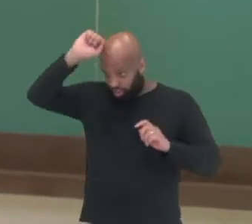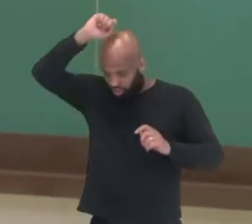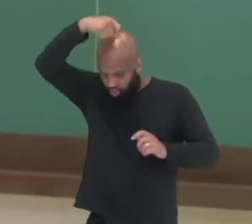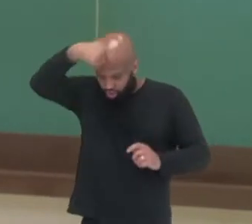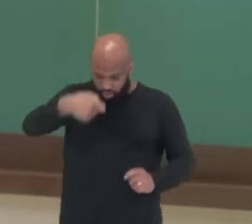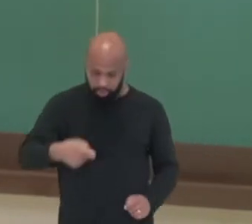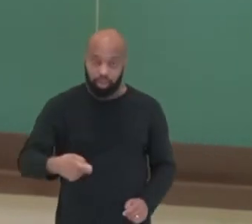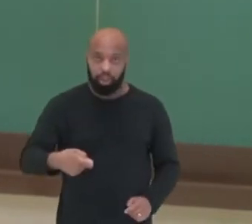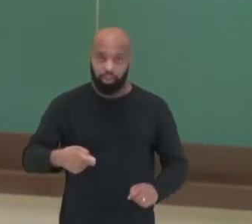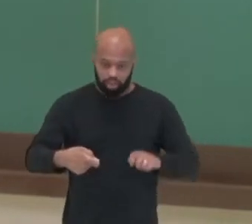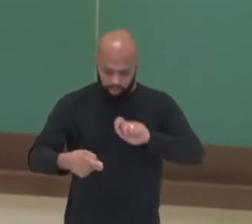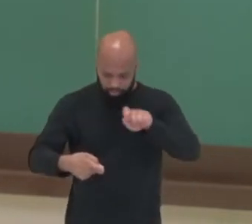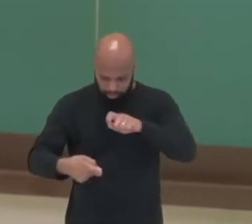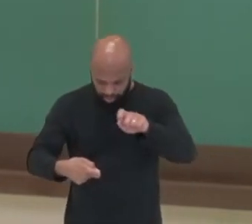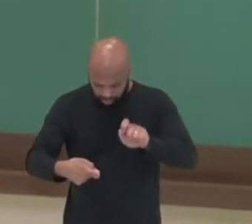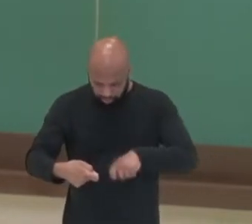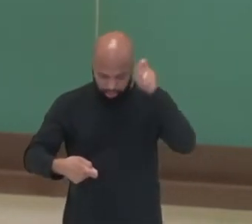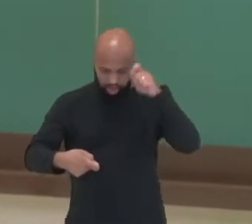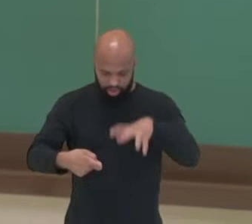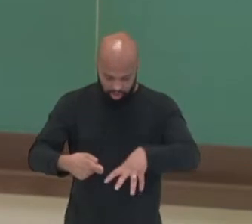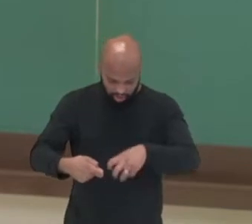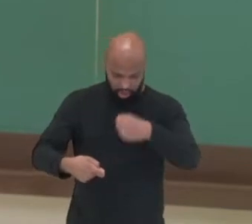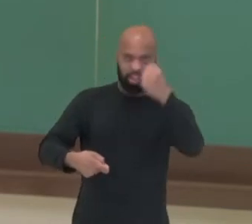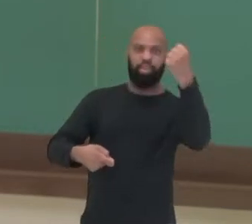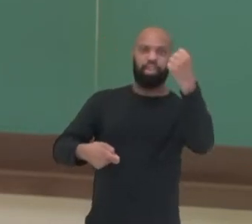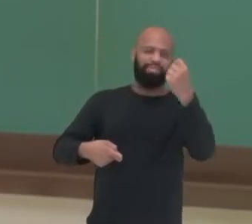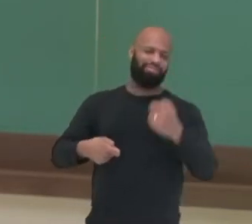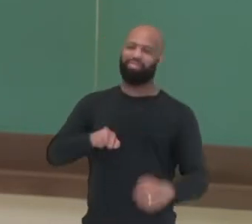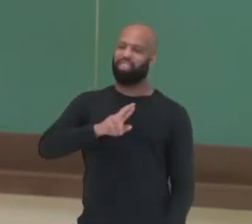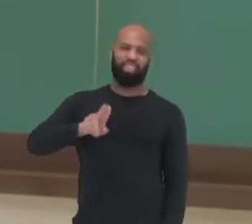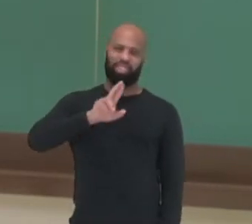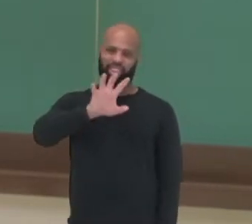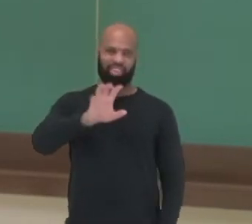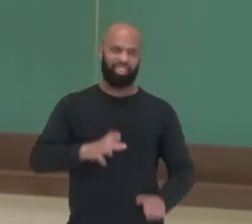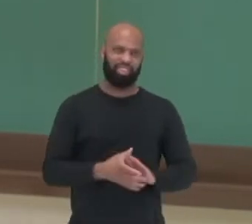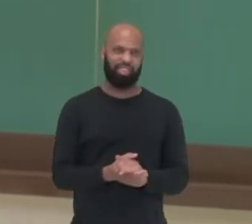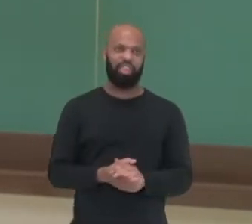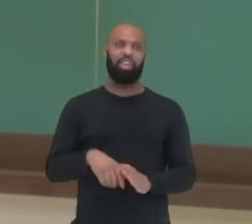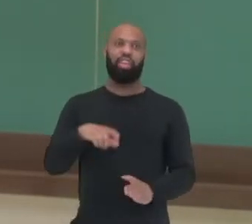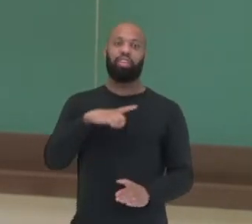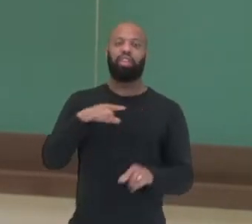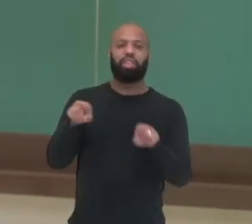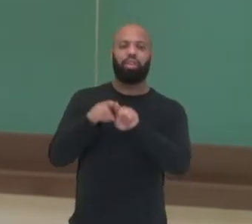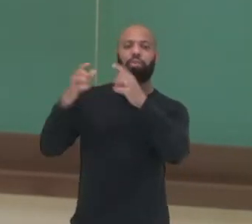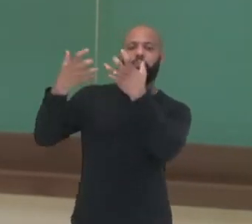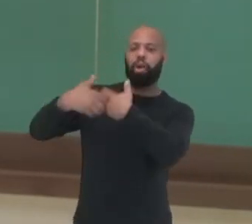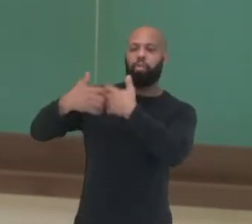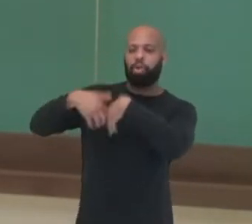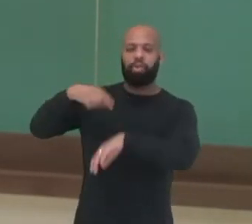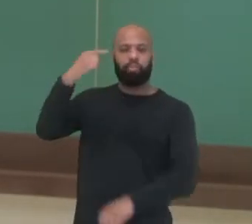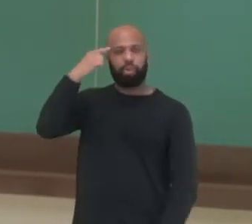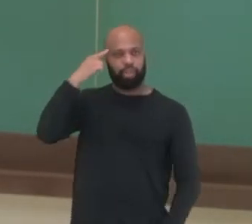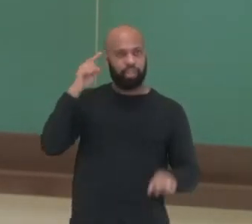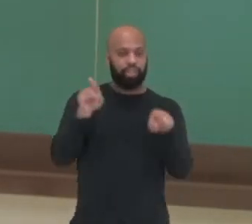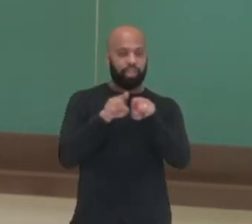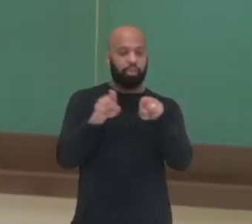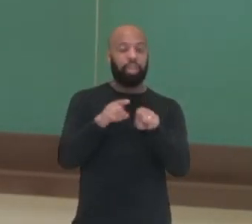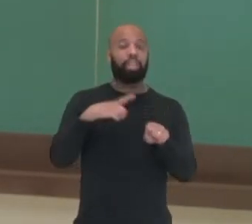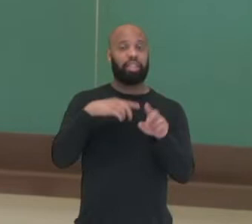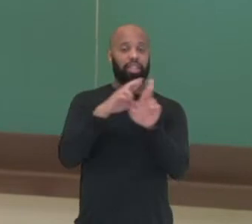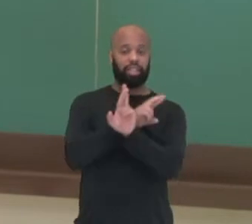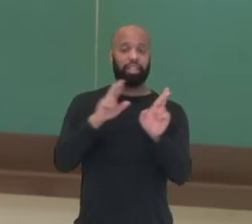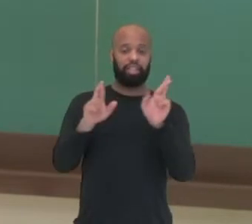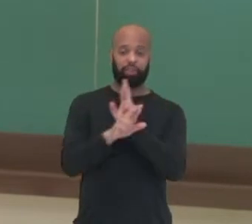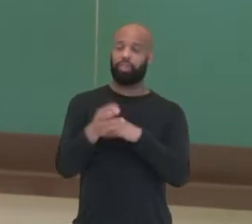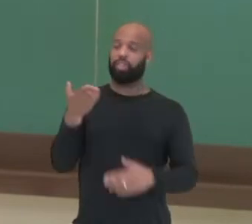corpo. Então, fica aí mais um pontinho aí para vocês ficarem pensando com relação a isso.